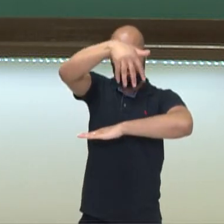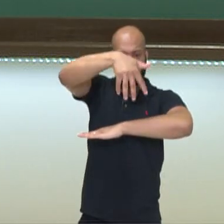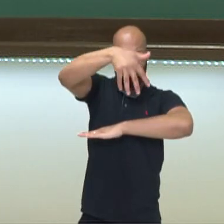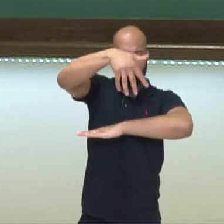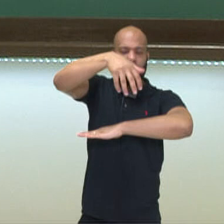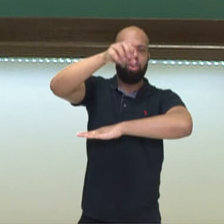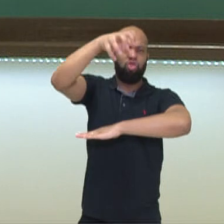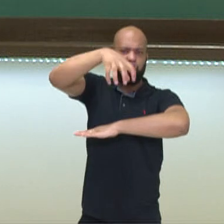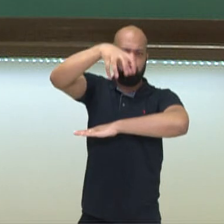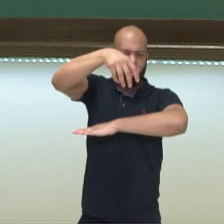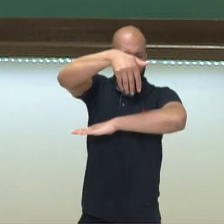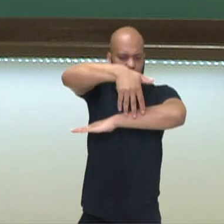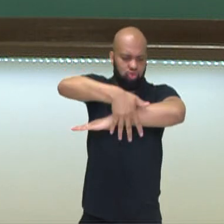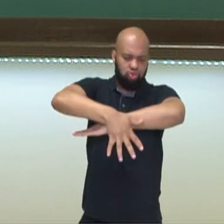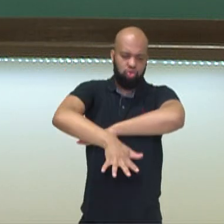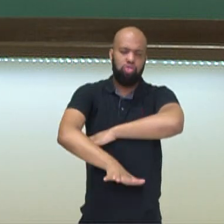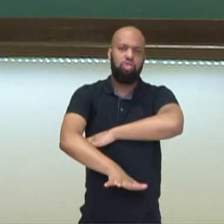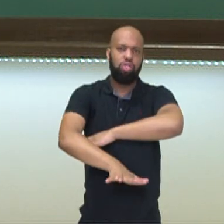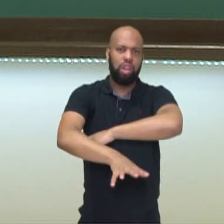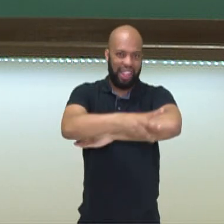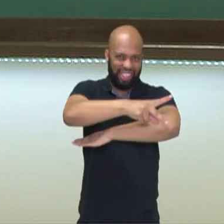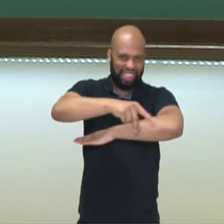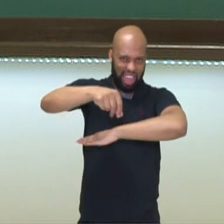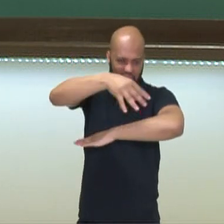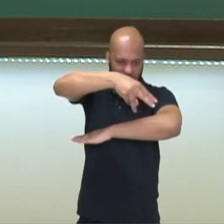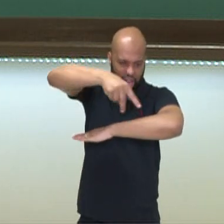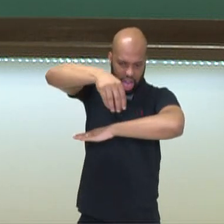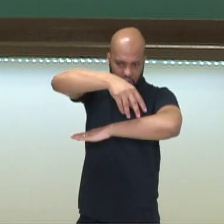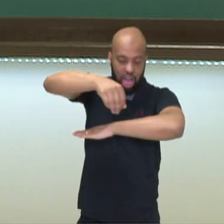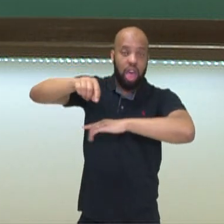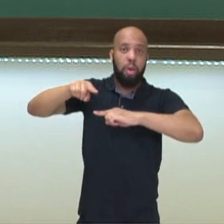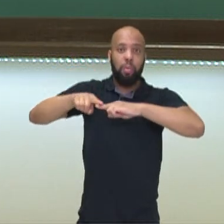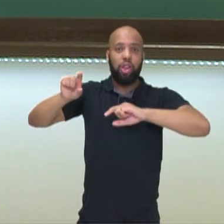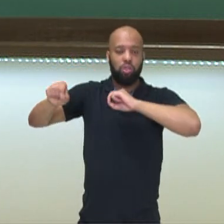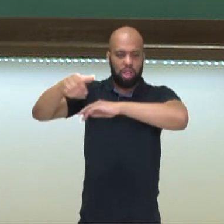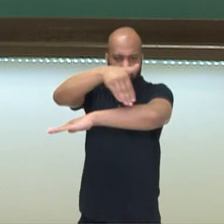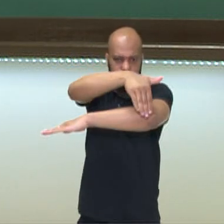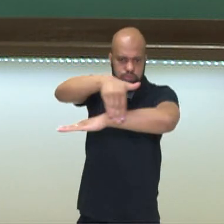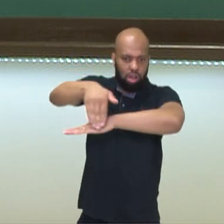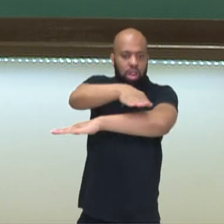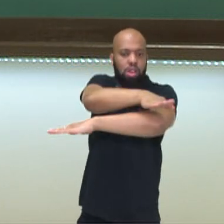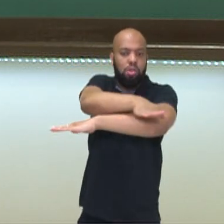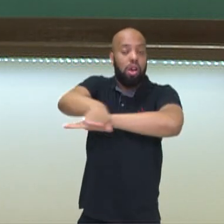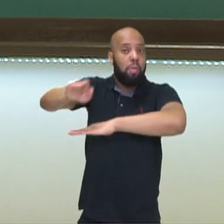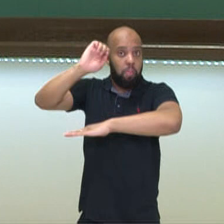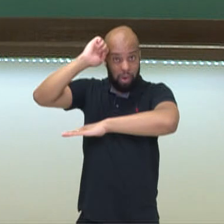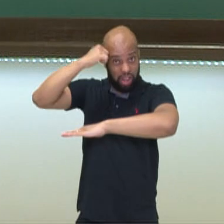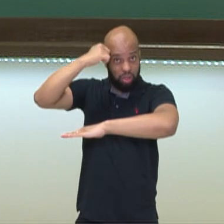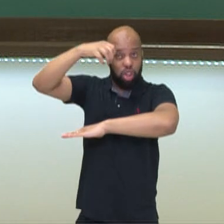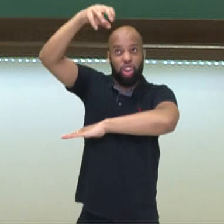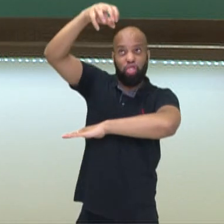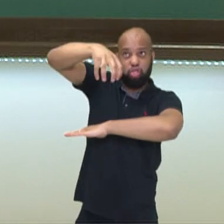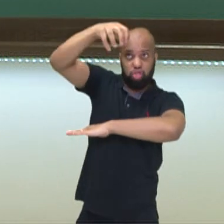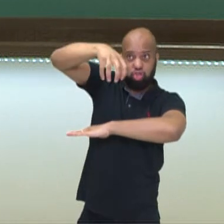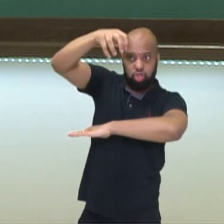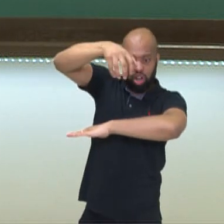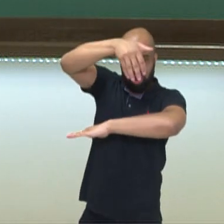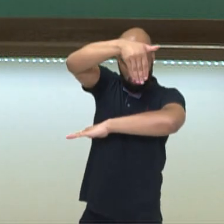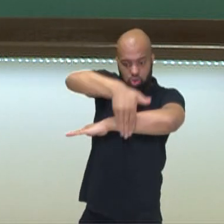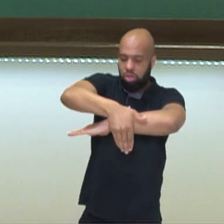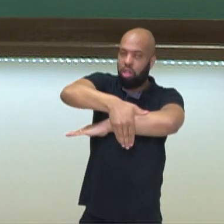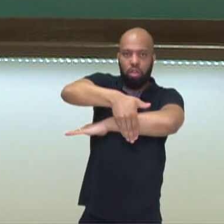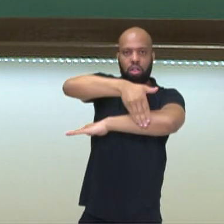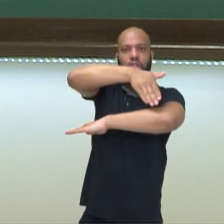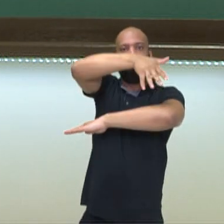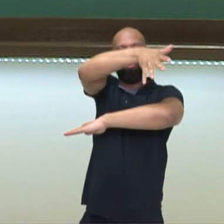tal. Mas só que com a construção das vias, o que que aconteceu? A água da chuva, ela vem e ao invés dela